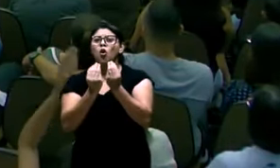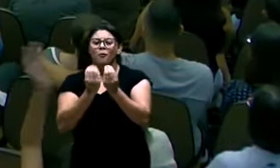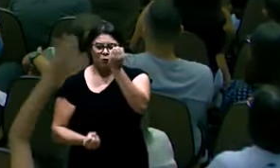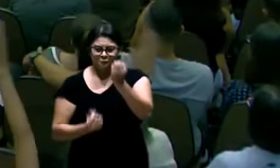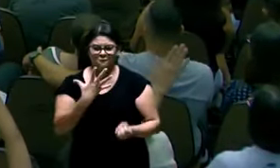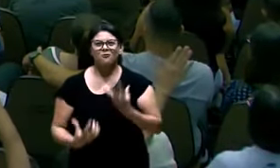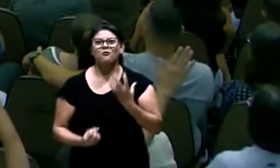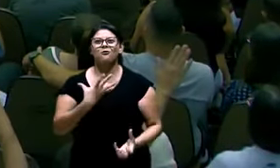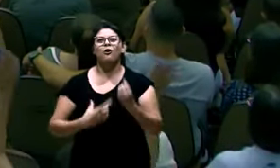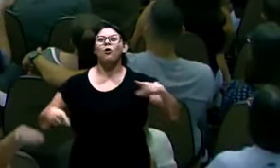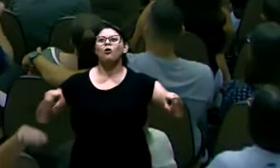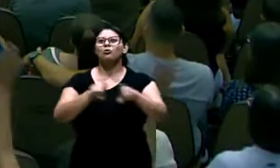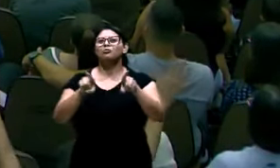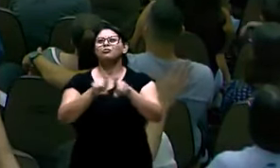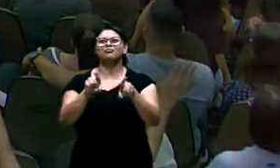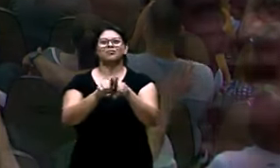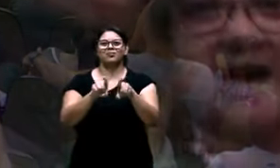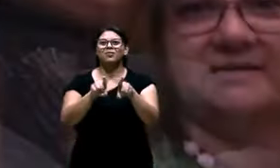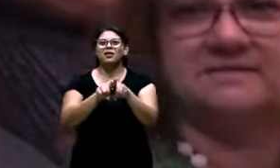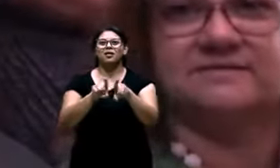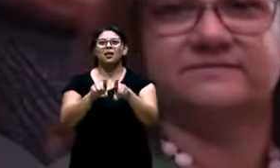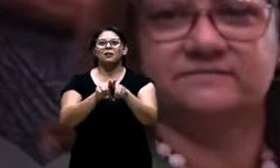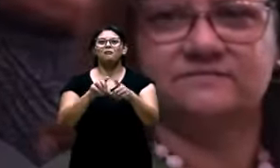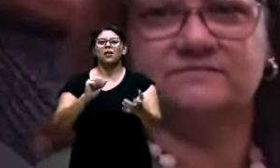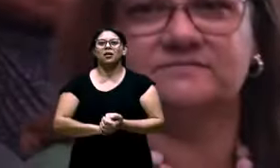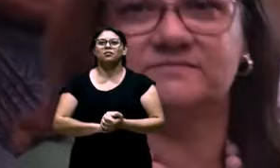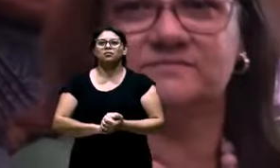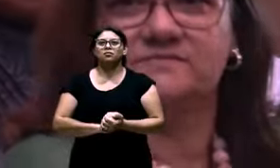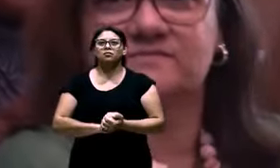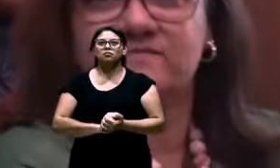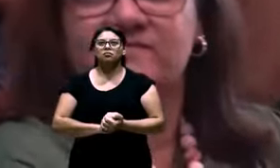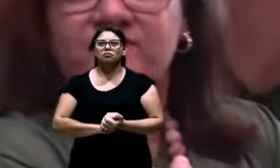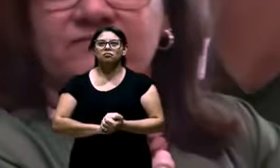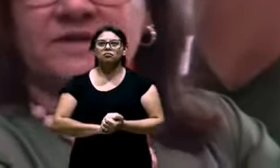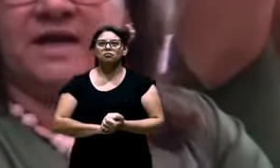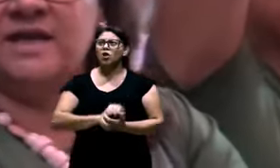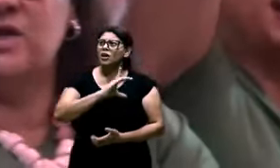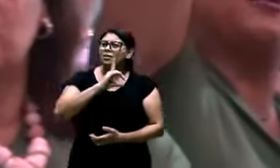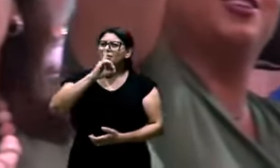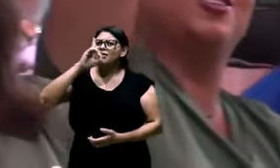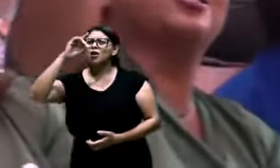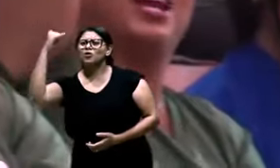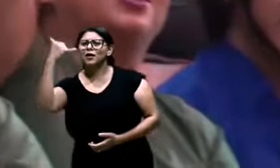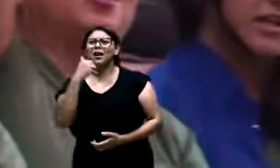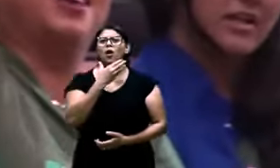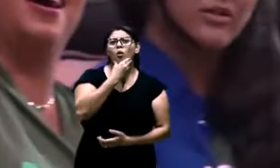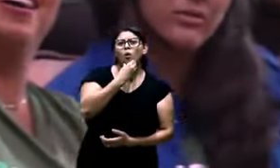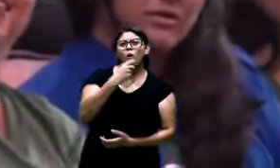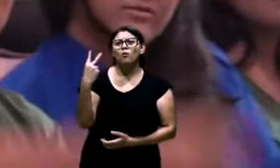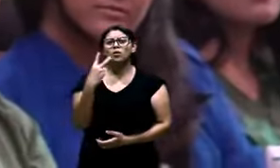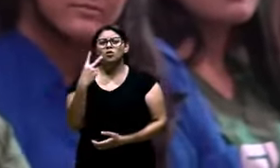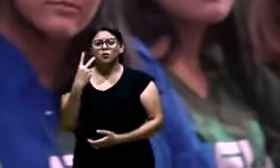ele falava em Emaús, o meu coração ardia, porque é fogo. Atos capítulo de